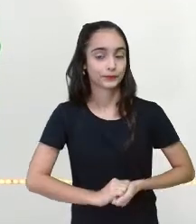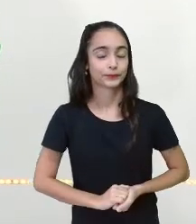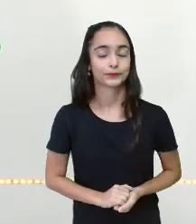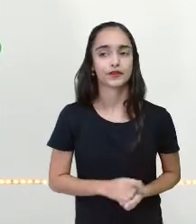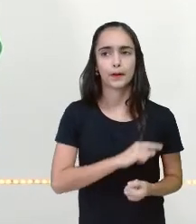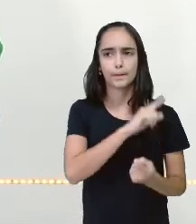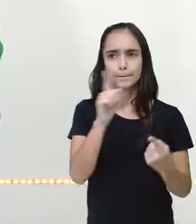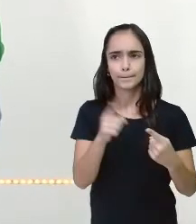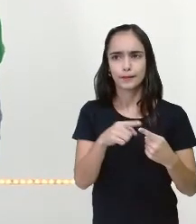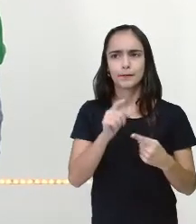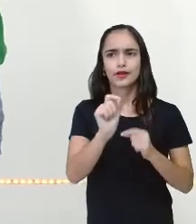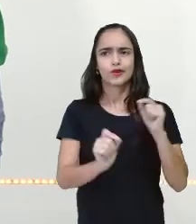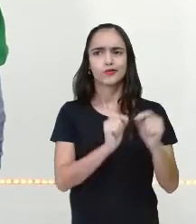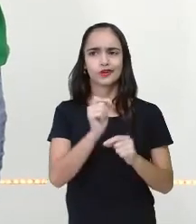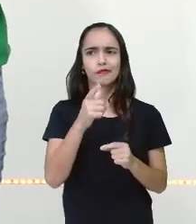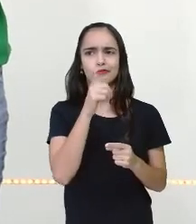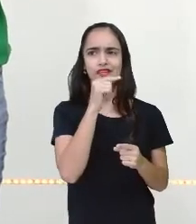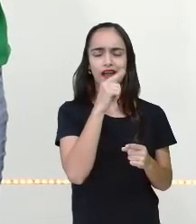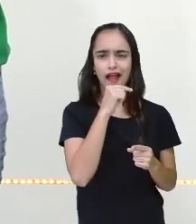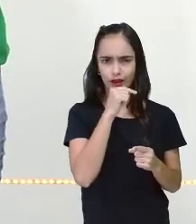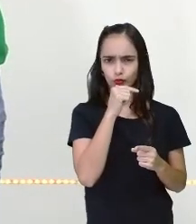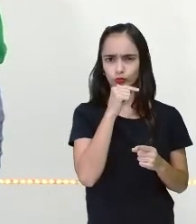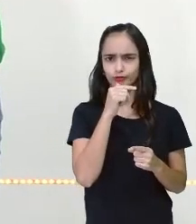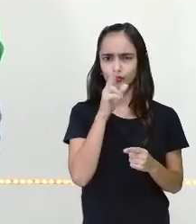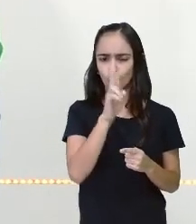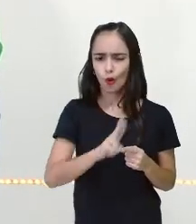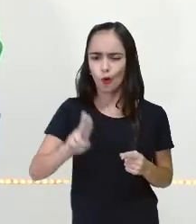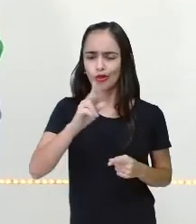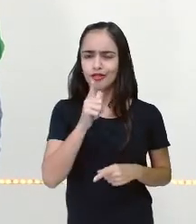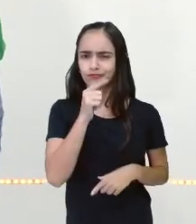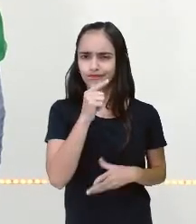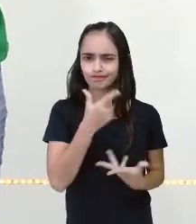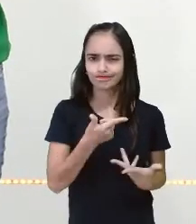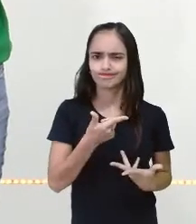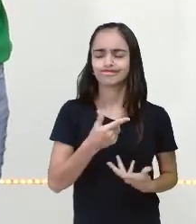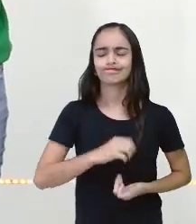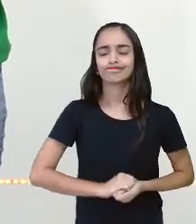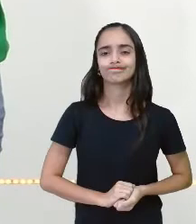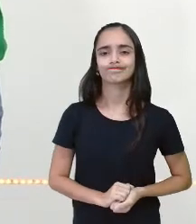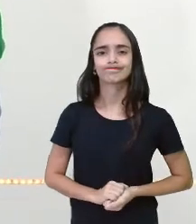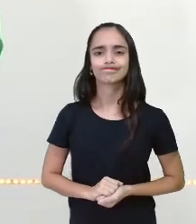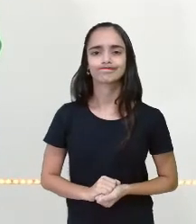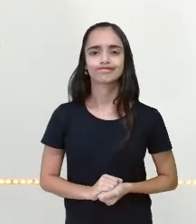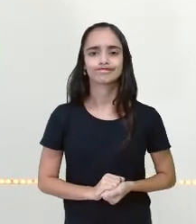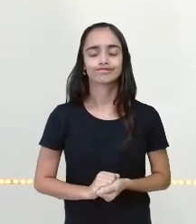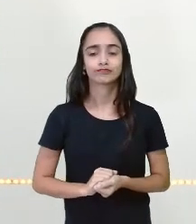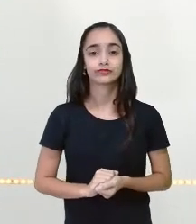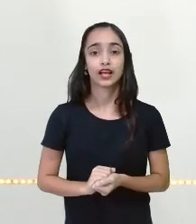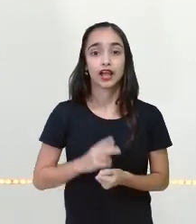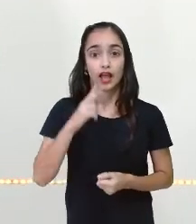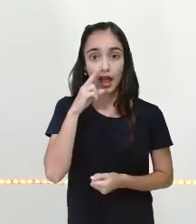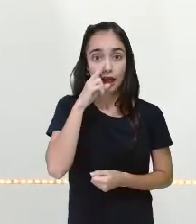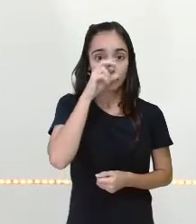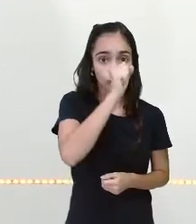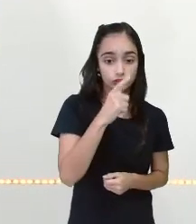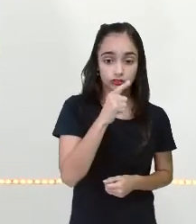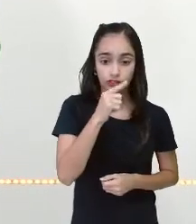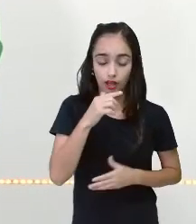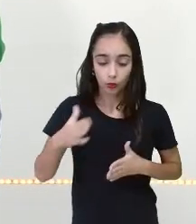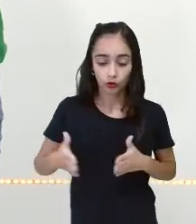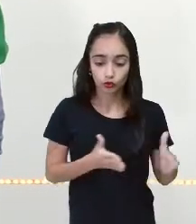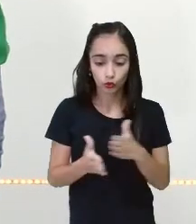energia hidrelétrica. Ela funciona através de turbinas e outros equipamentos. A força das águas dos rios